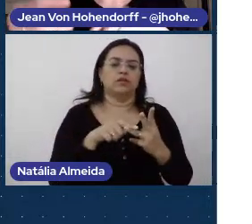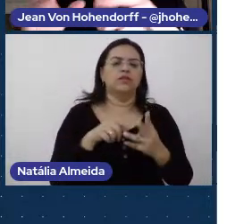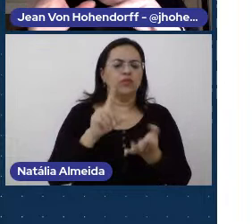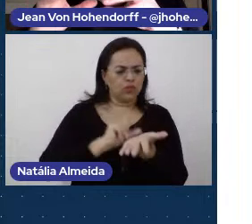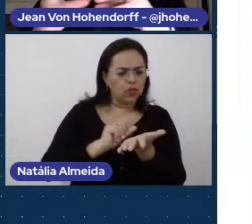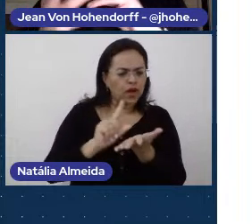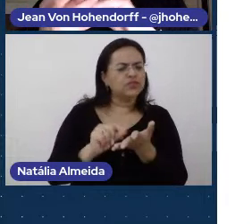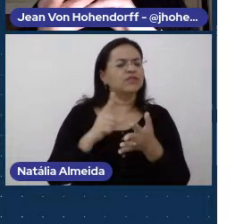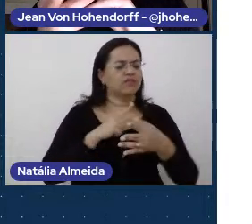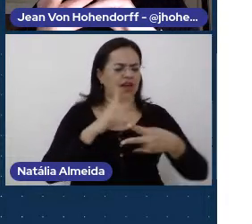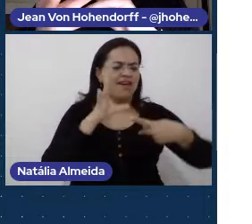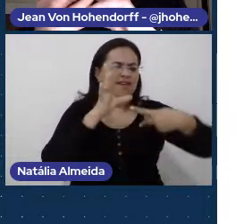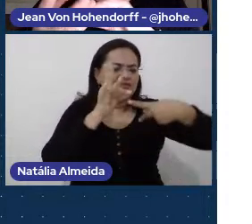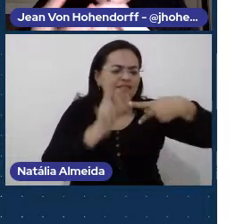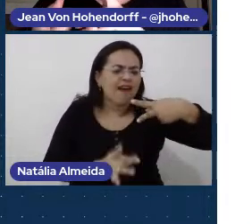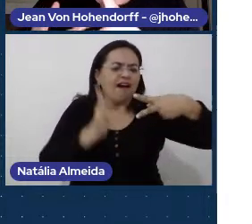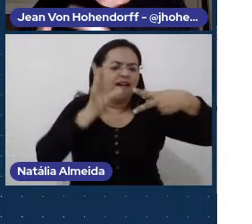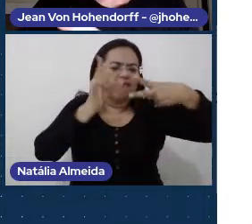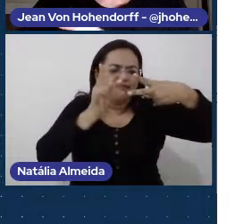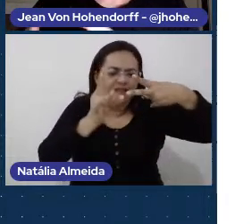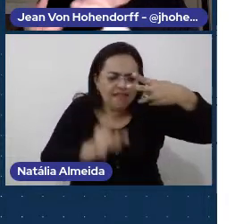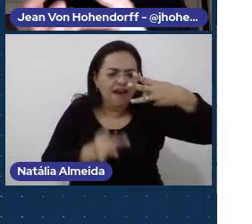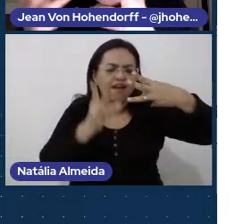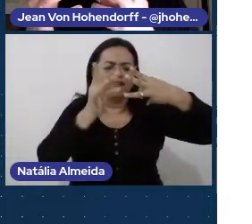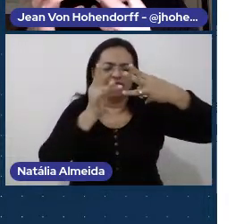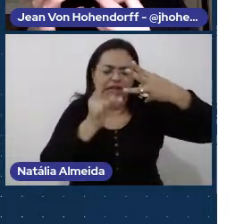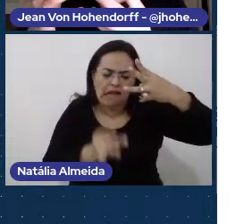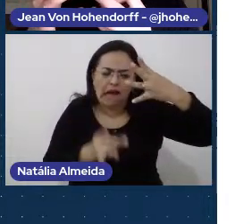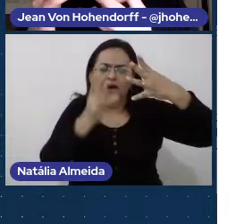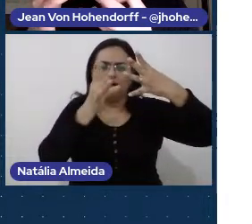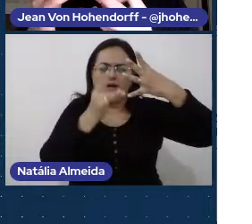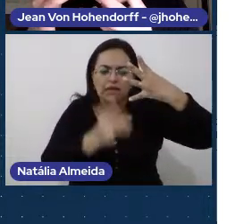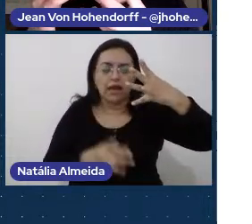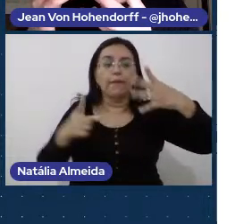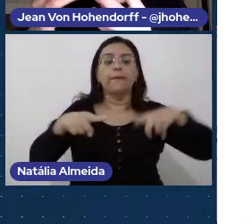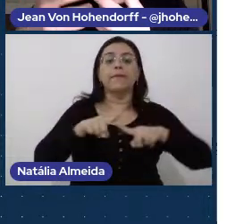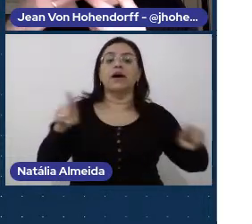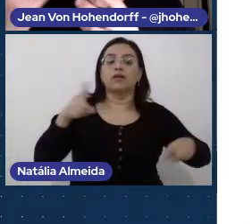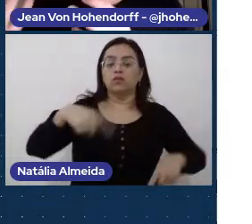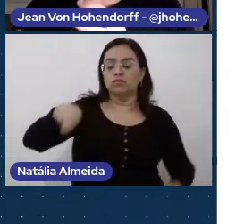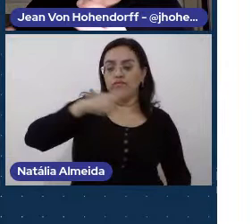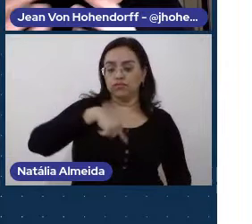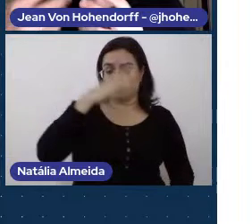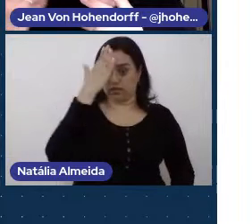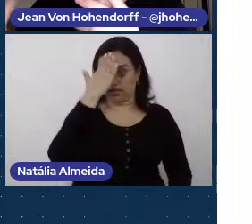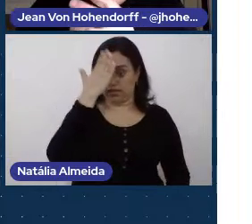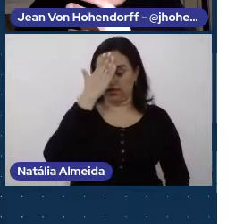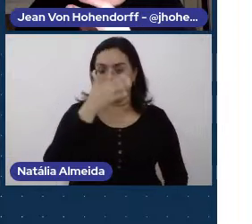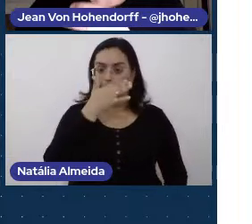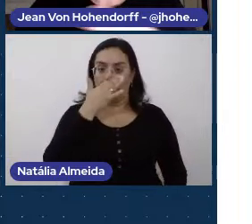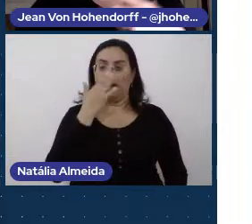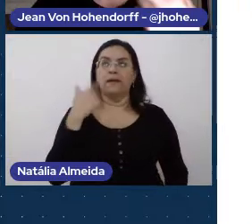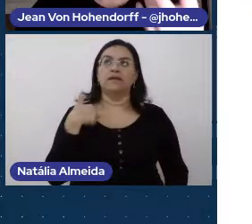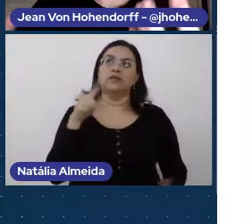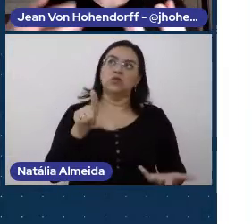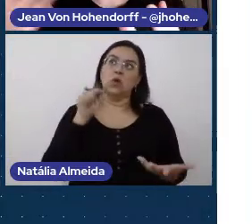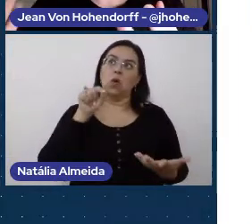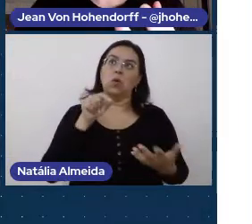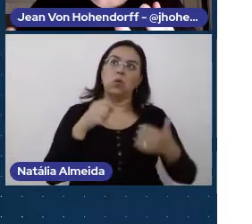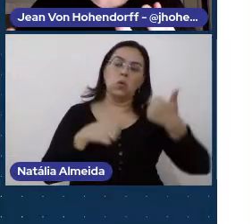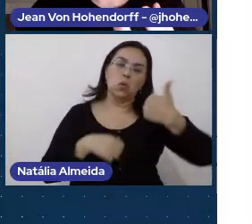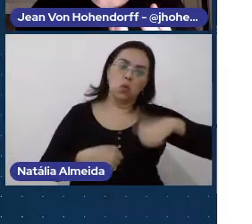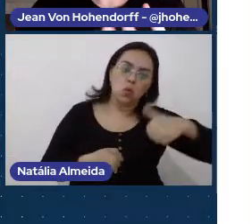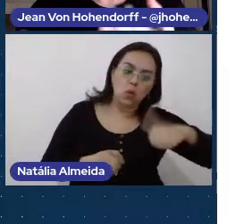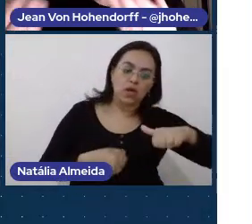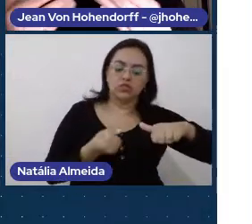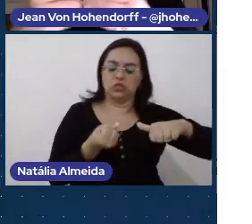as referências, mas para que todos entendam que a opção por uma abordagem de pesquisa